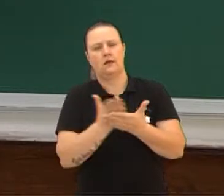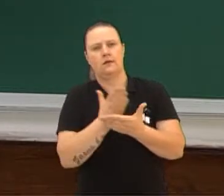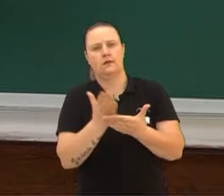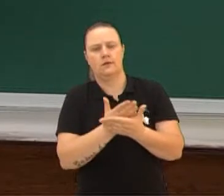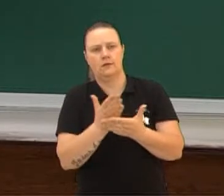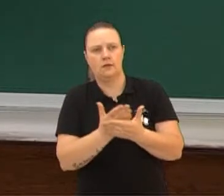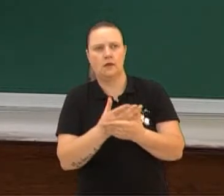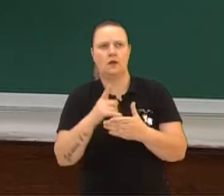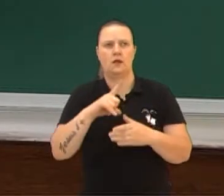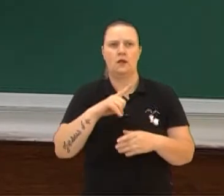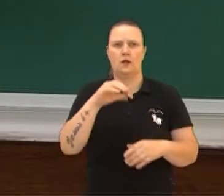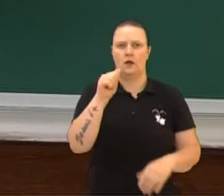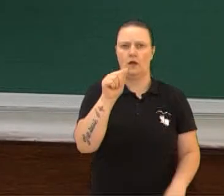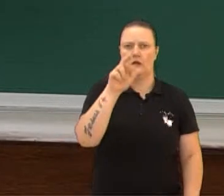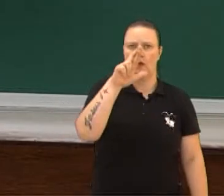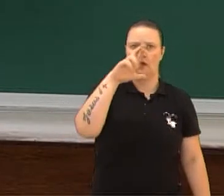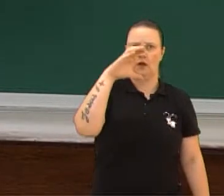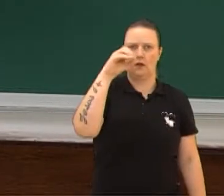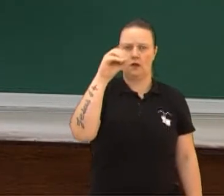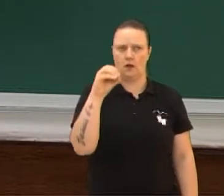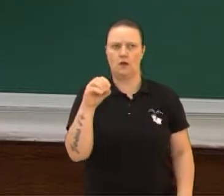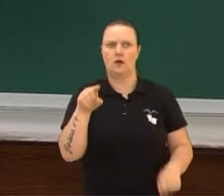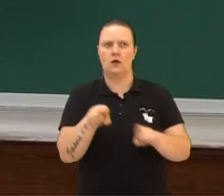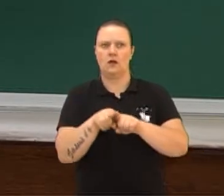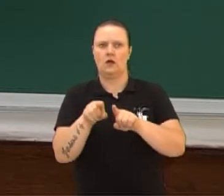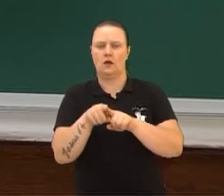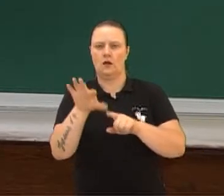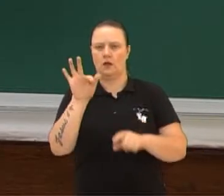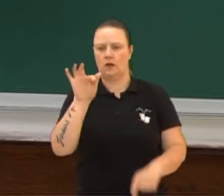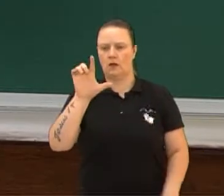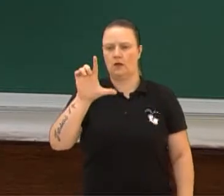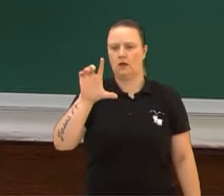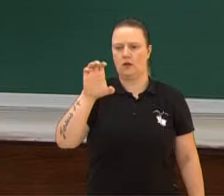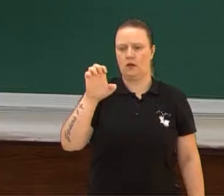o arco e eu tenho a flecha.